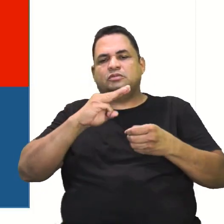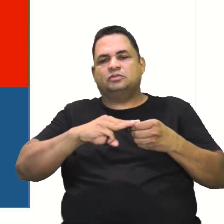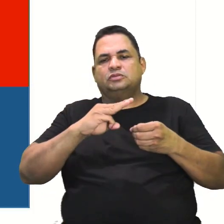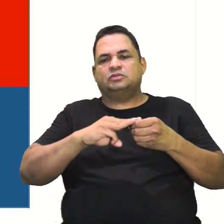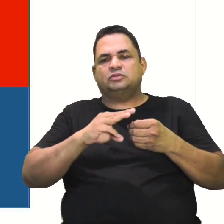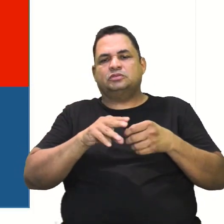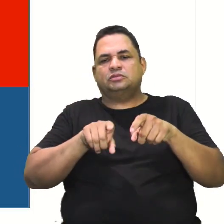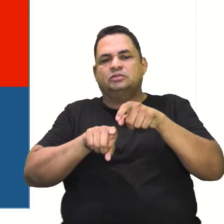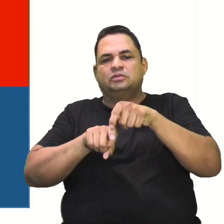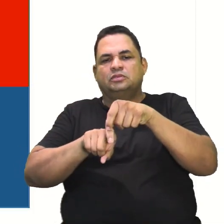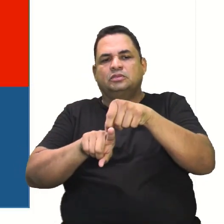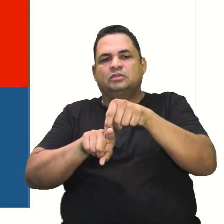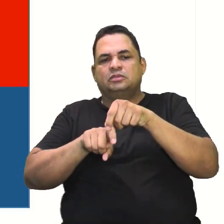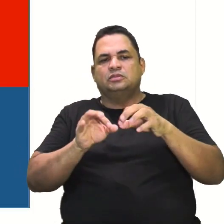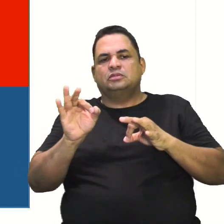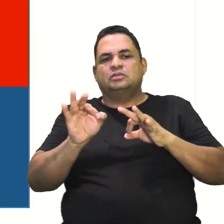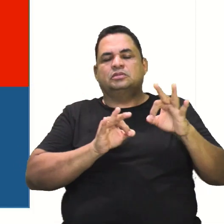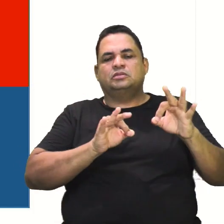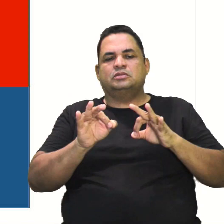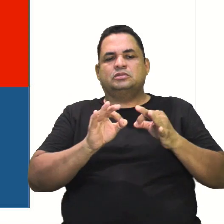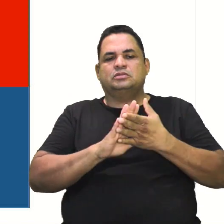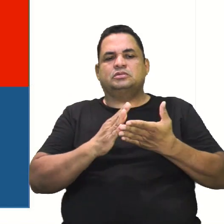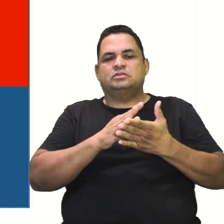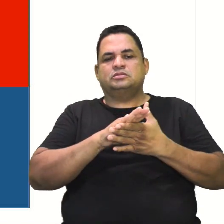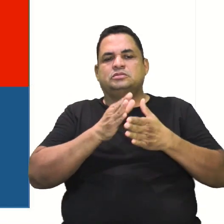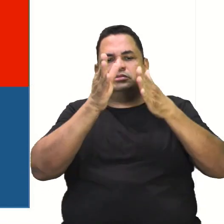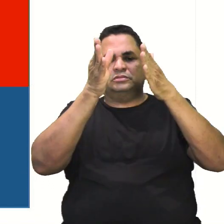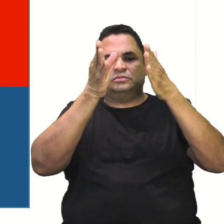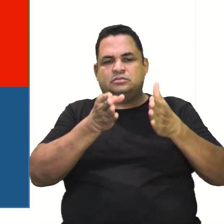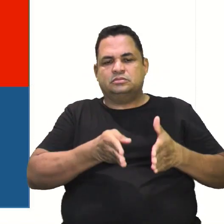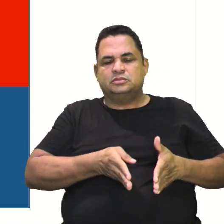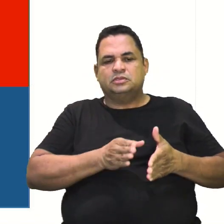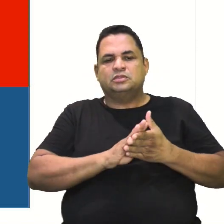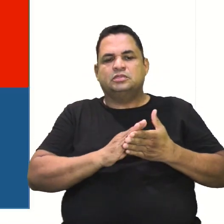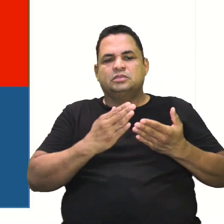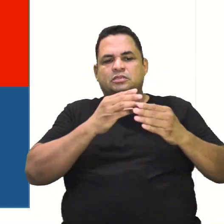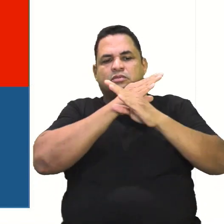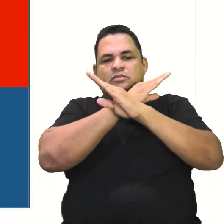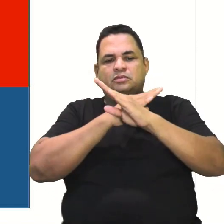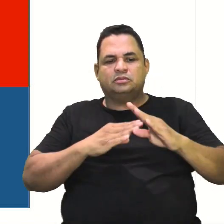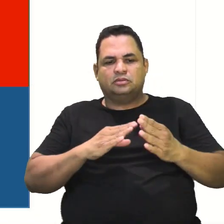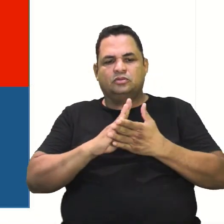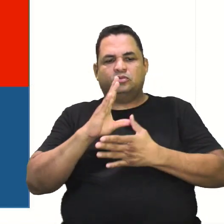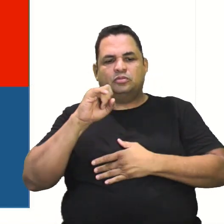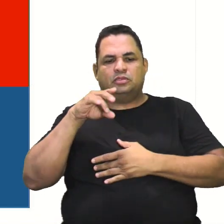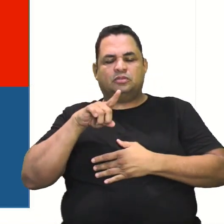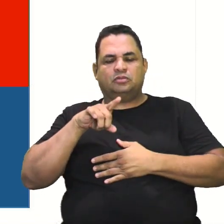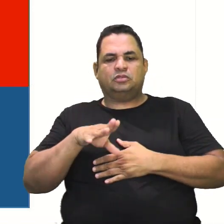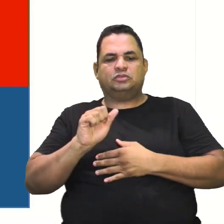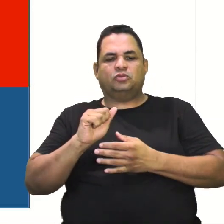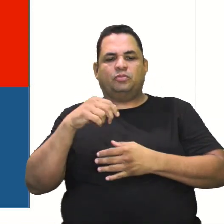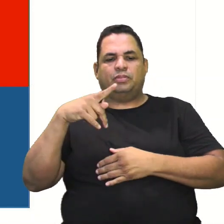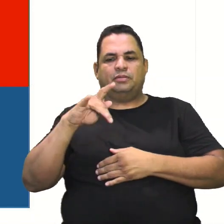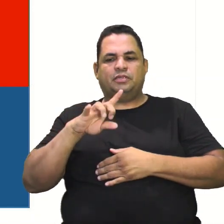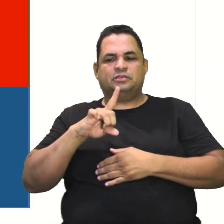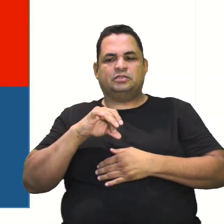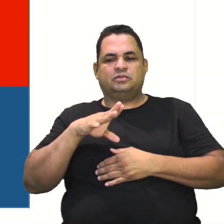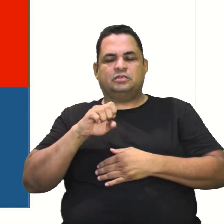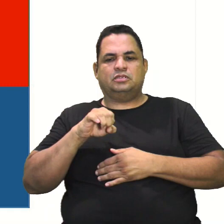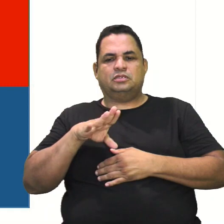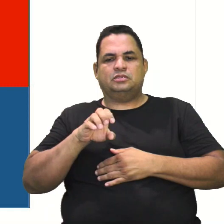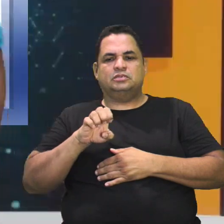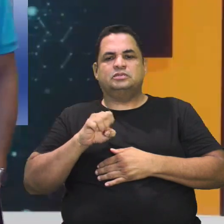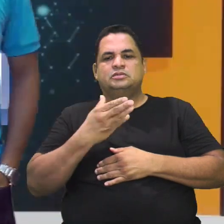que agora? Paralelas, concorrentes, oblíquas ou perpendiculares. Gostei